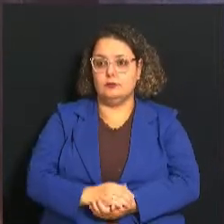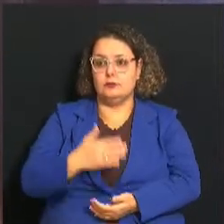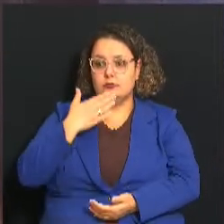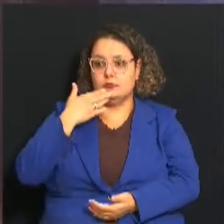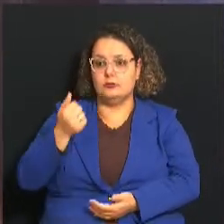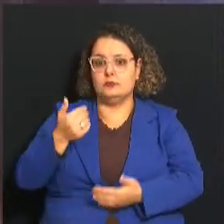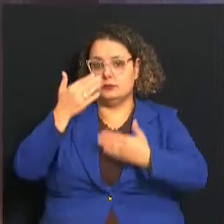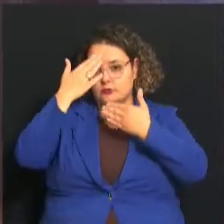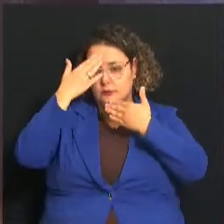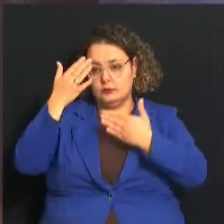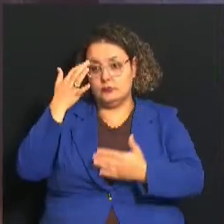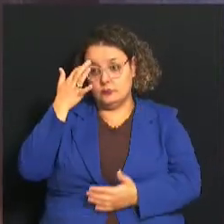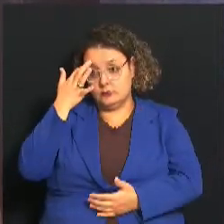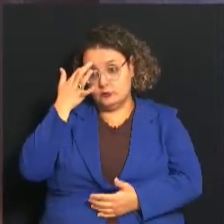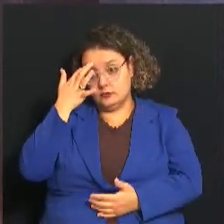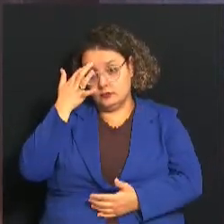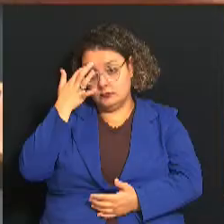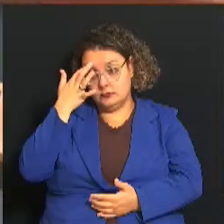Obrigado.